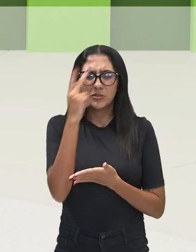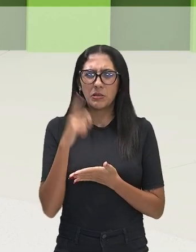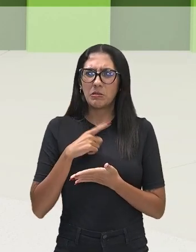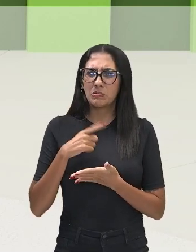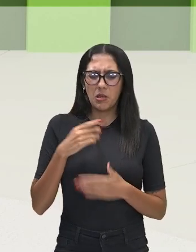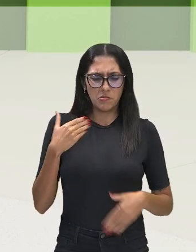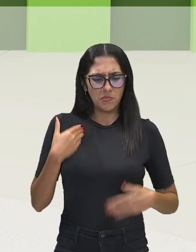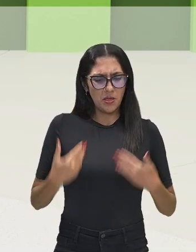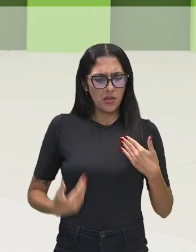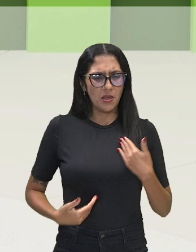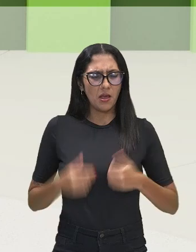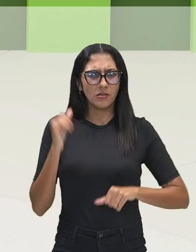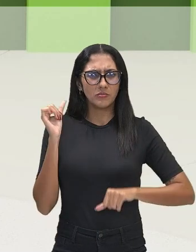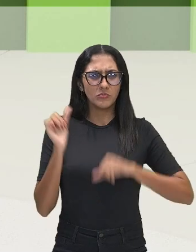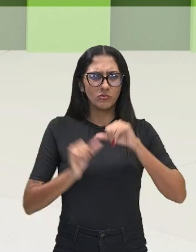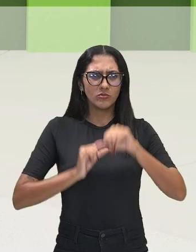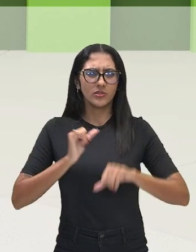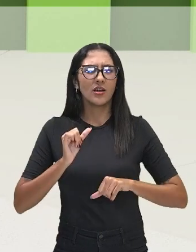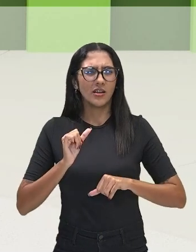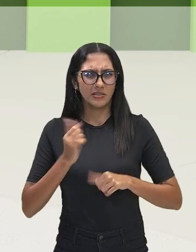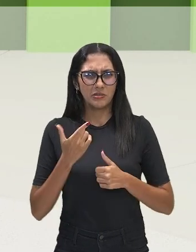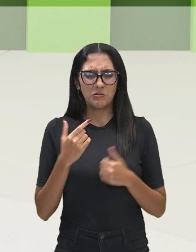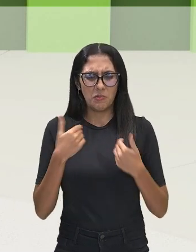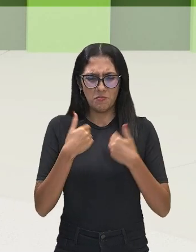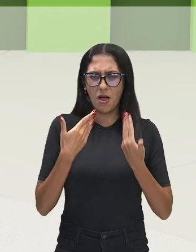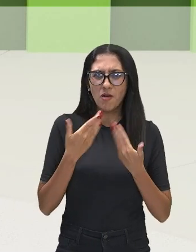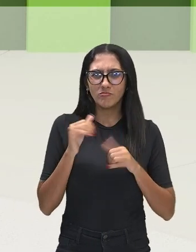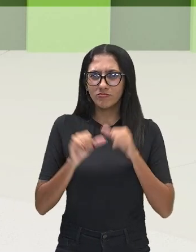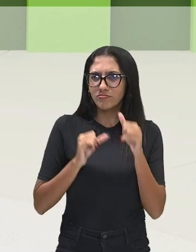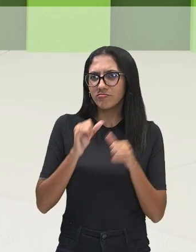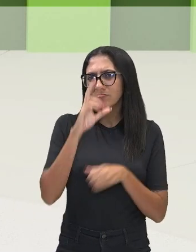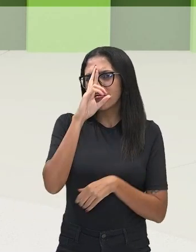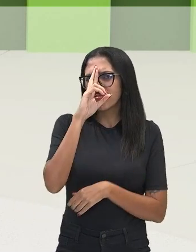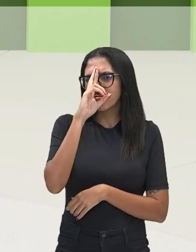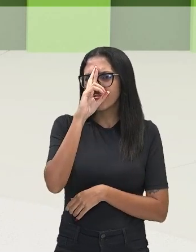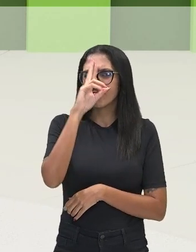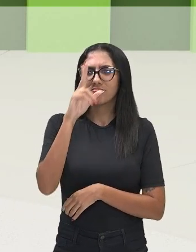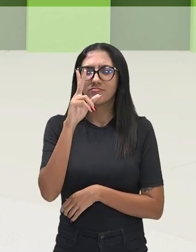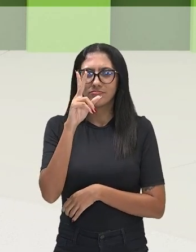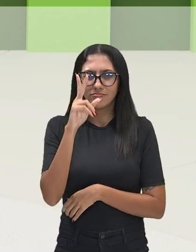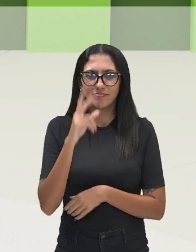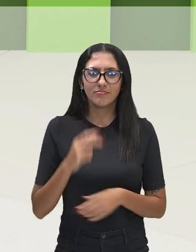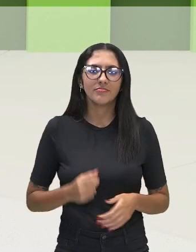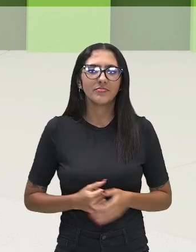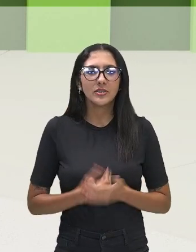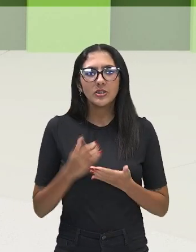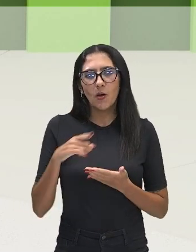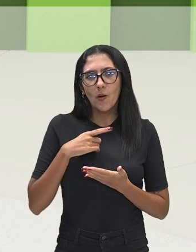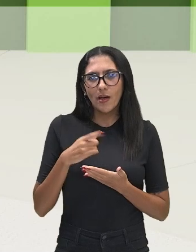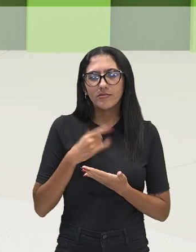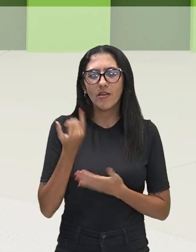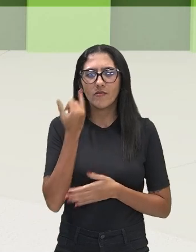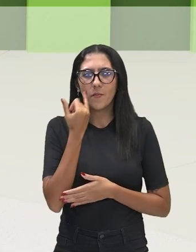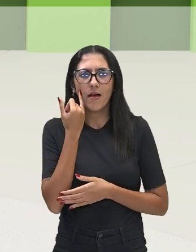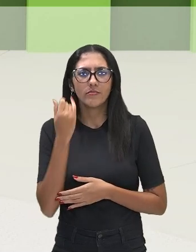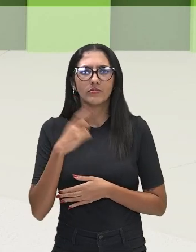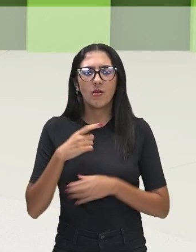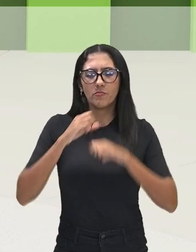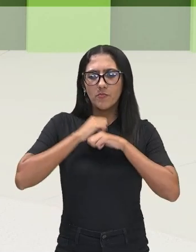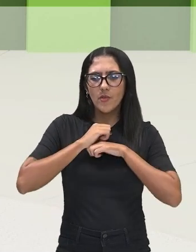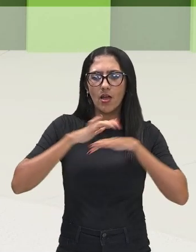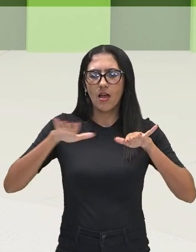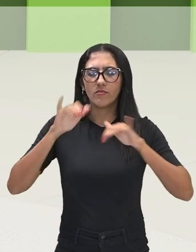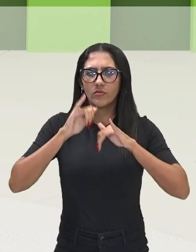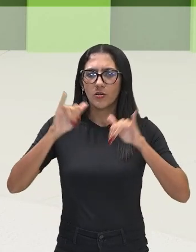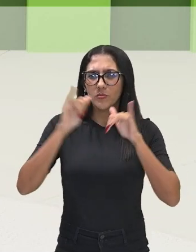em determinados animais, né? Então essas informações elas se disseminaram pela população e havia